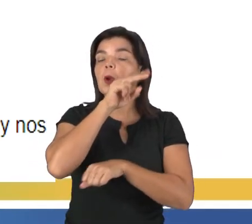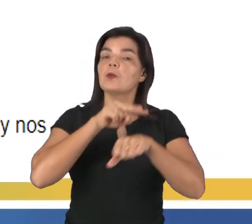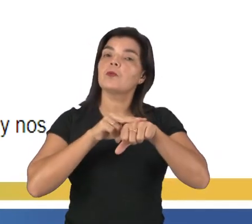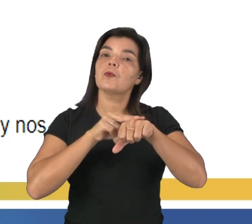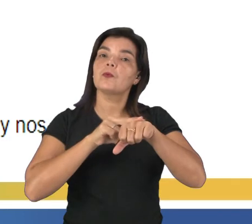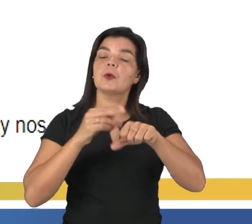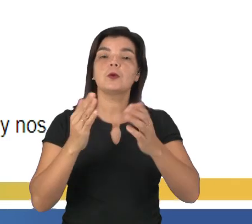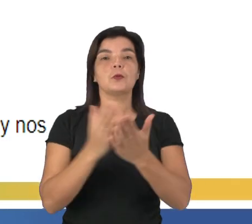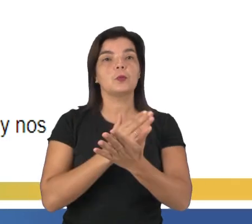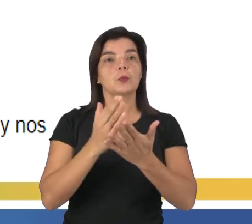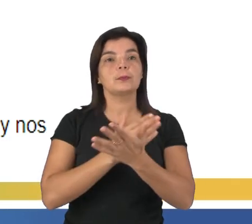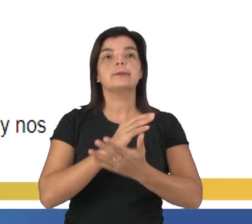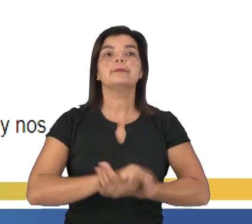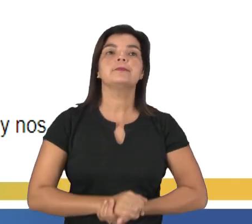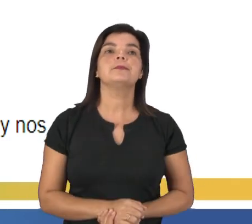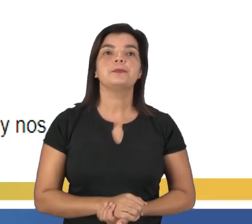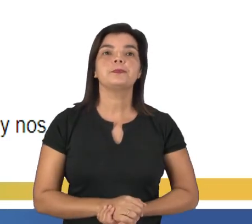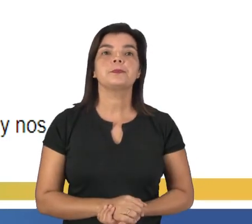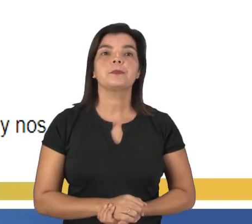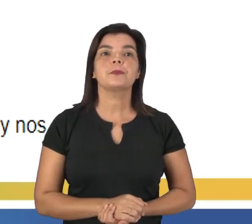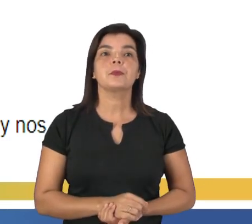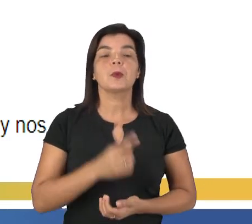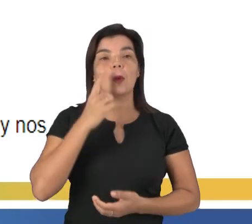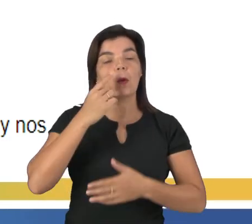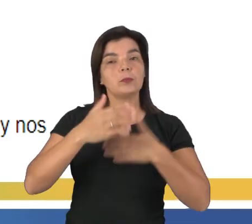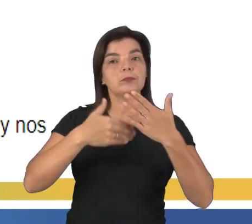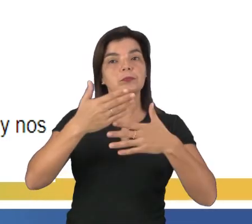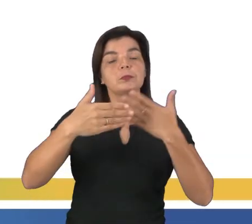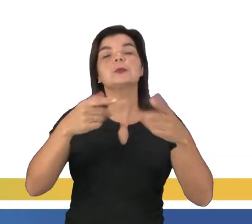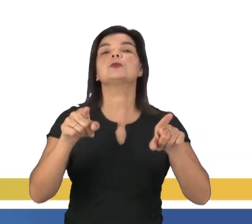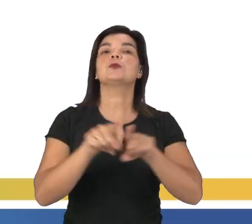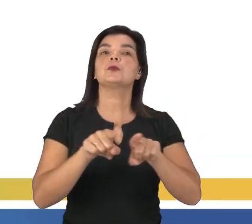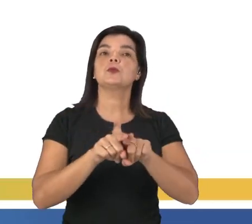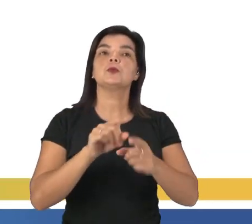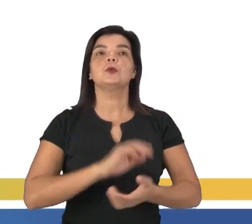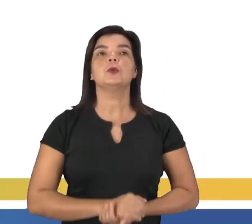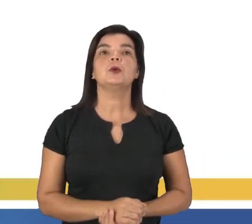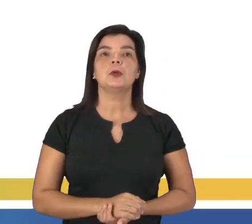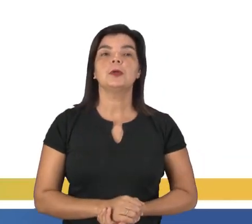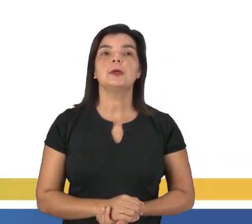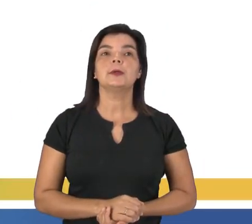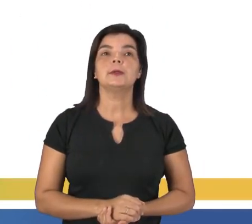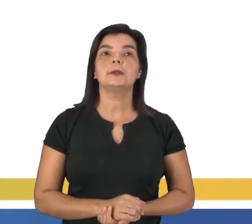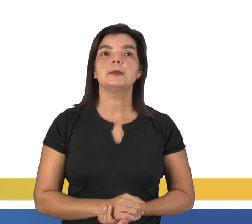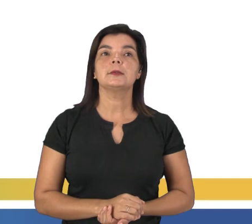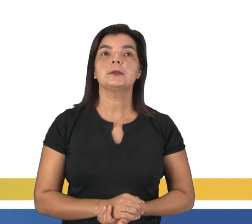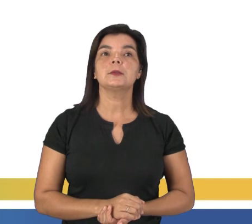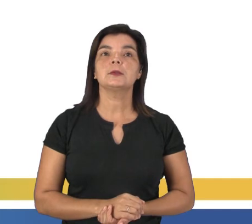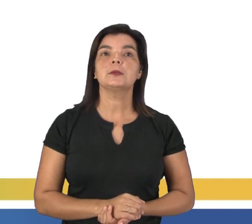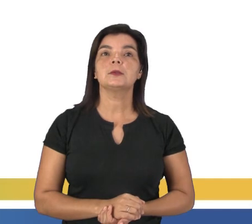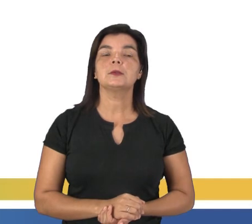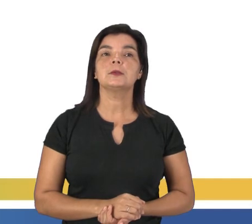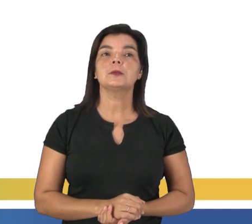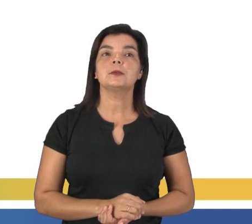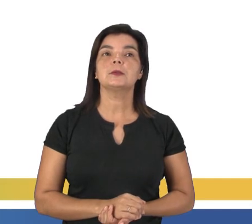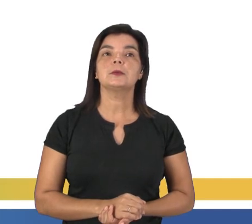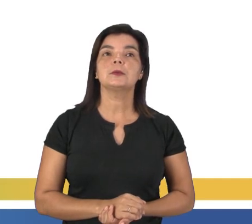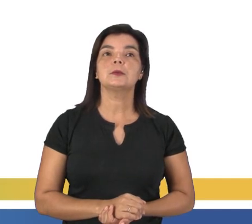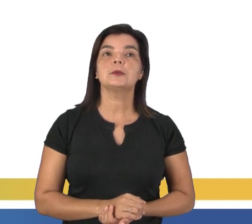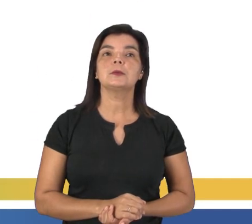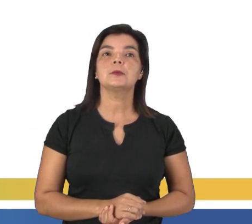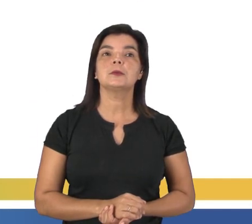no meu caderno, tá? Aí vamos avançar ali, tá, galerinha? Para atividades práticas do